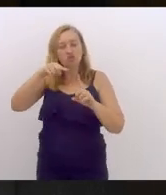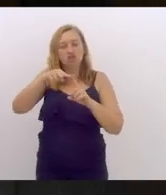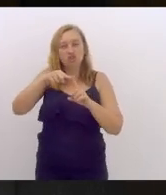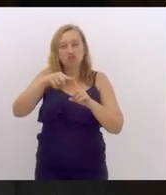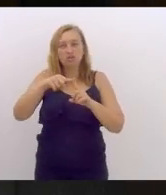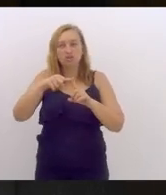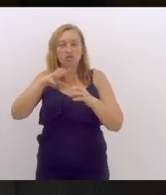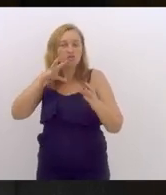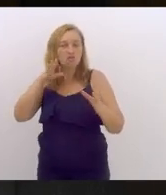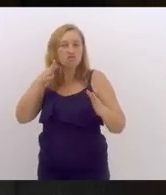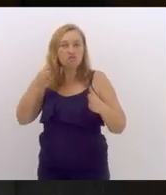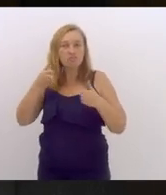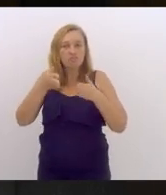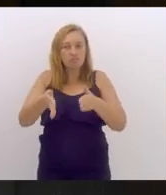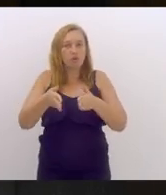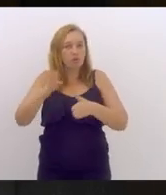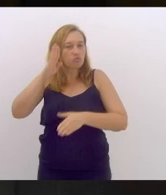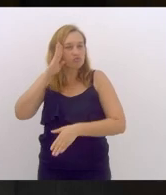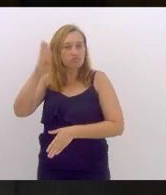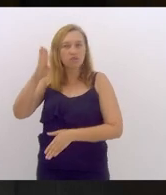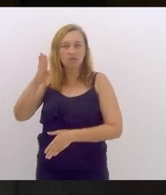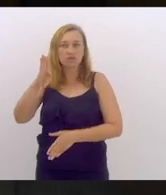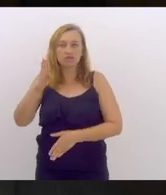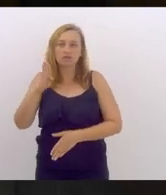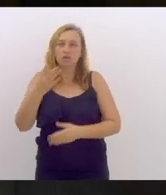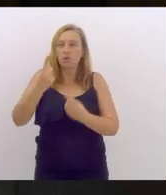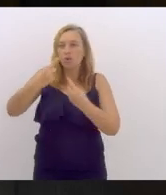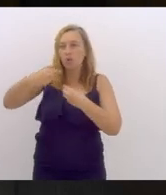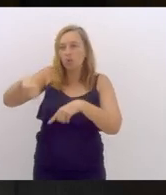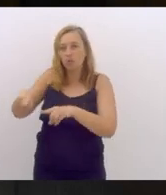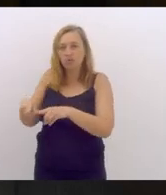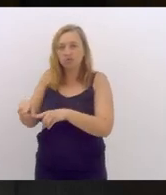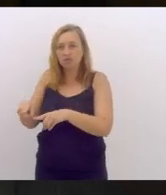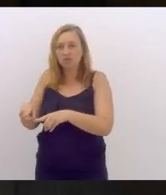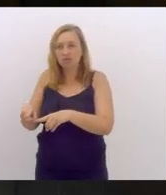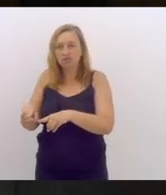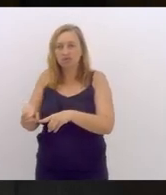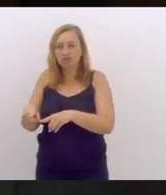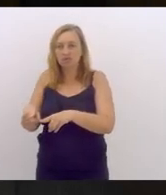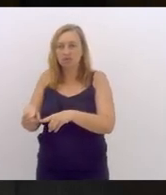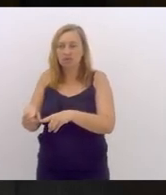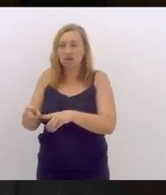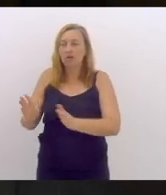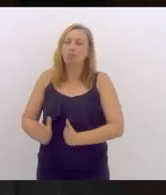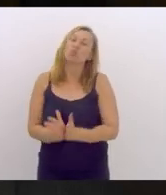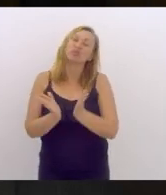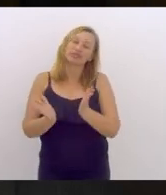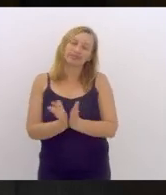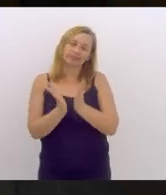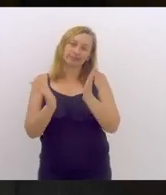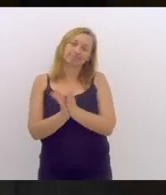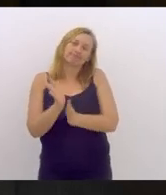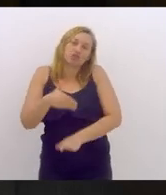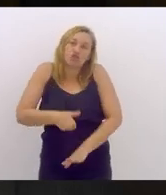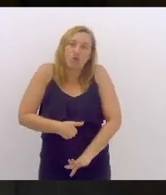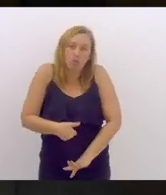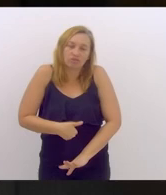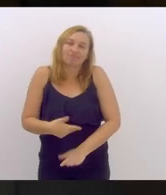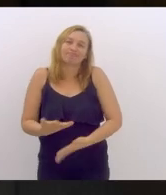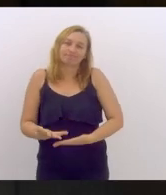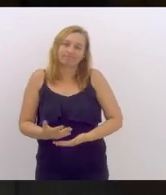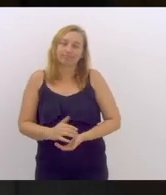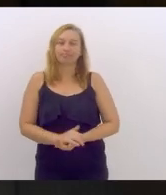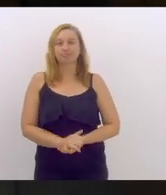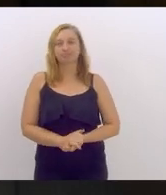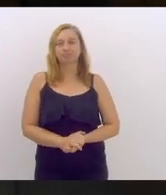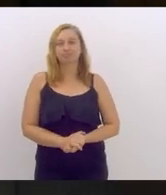Central o combate a miséria e a fome